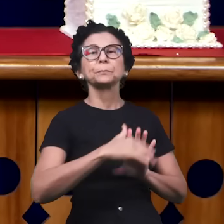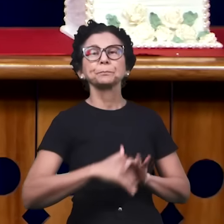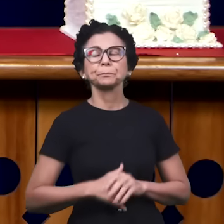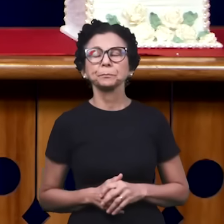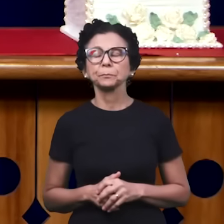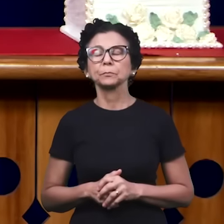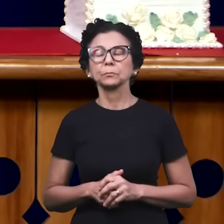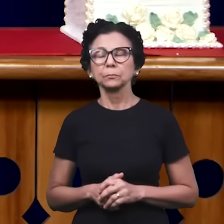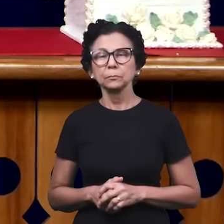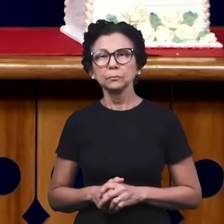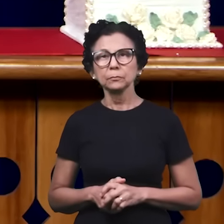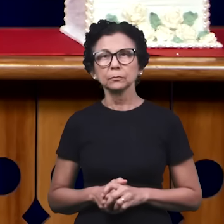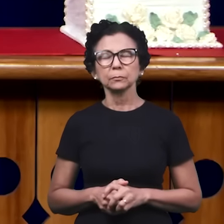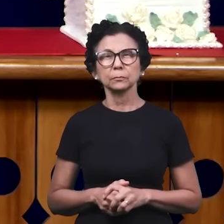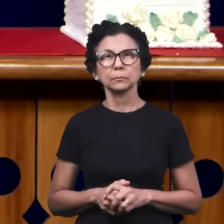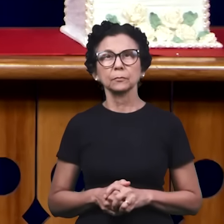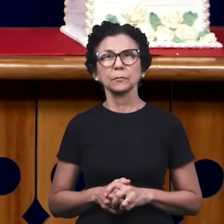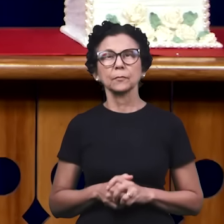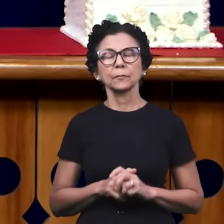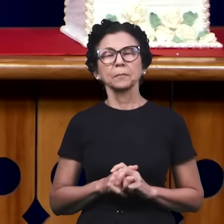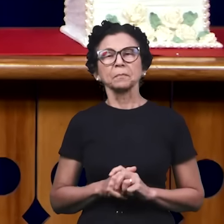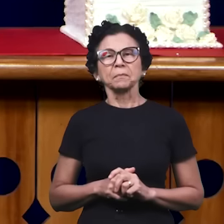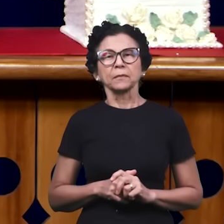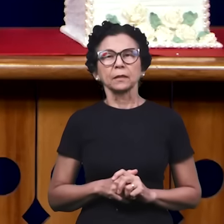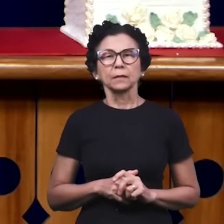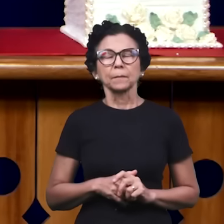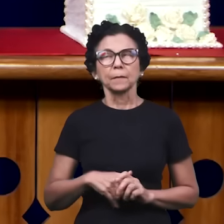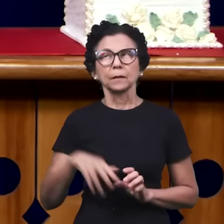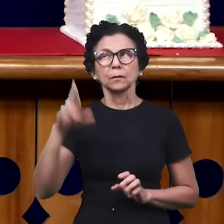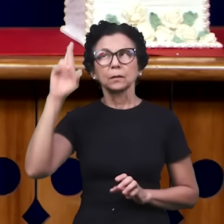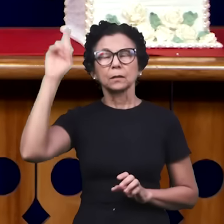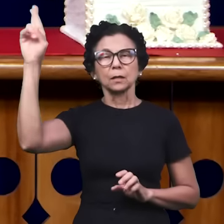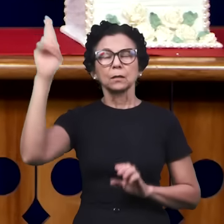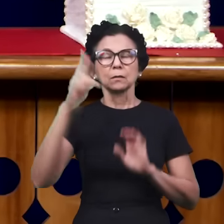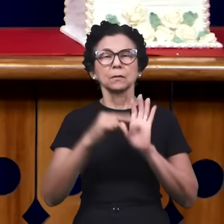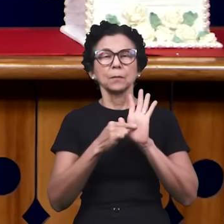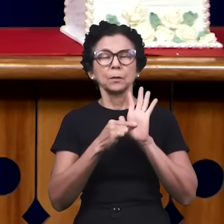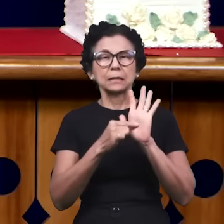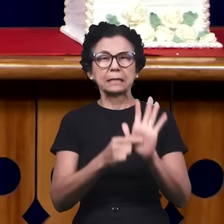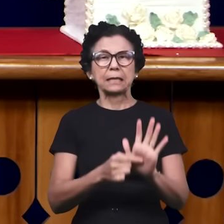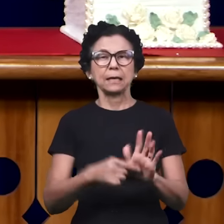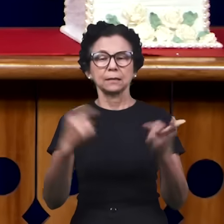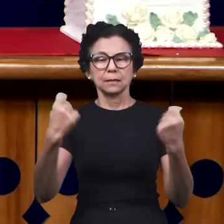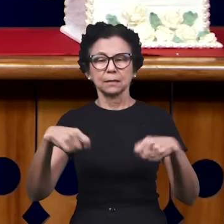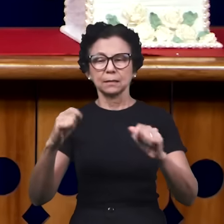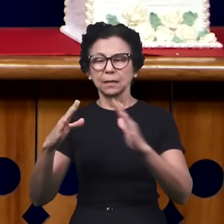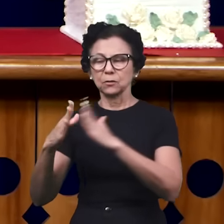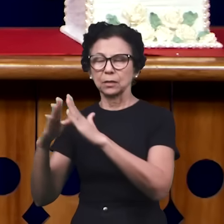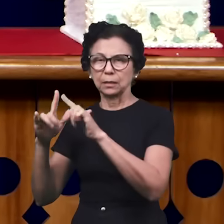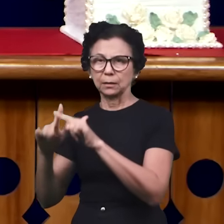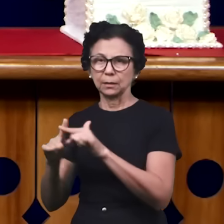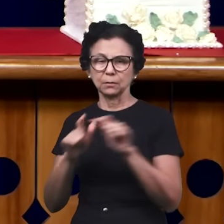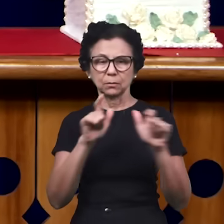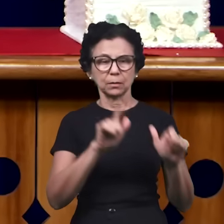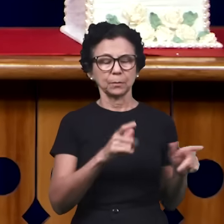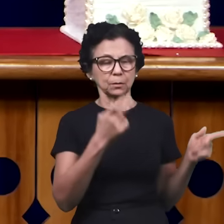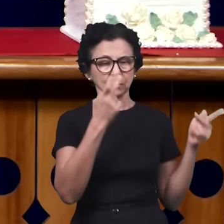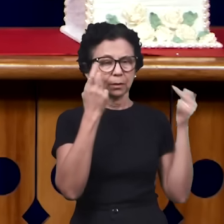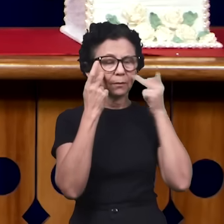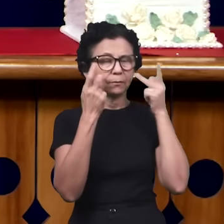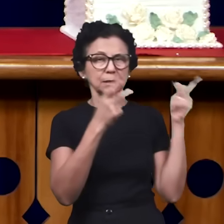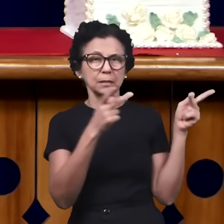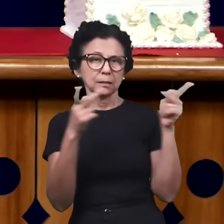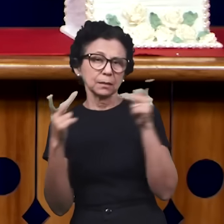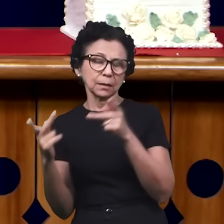culto profético, que é quando o Senhor vai revelar a necessidade da igreja, a necessidade do visitante, e a nossa instrumentalidade